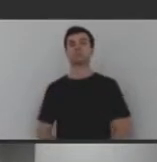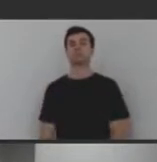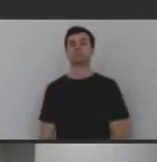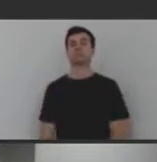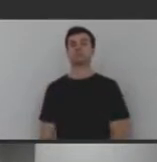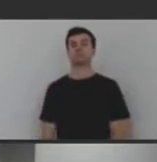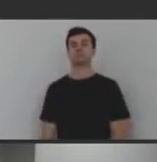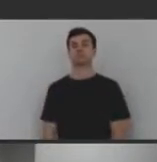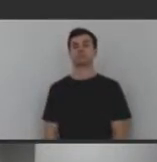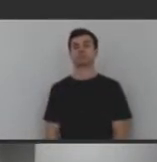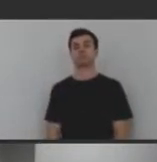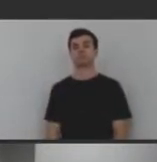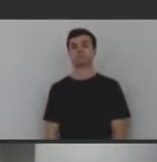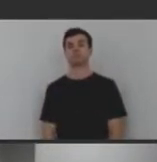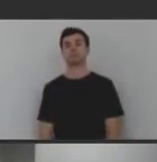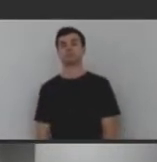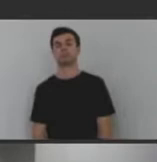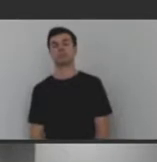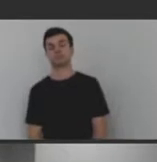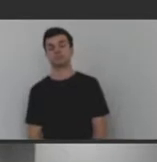Segundo pedido de urgência.